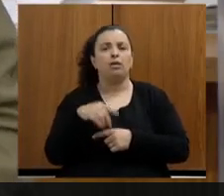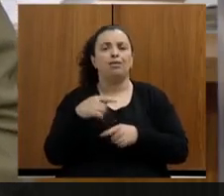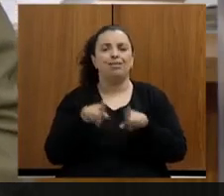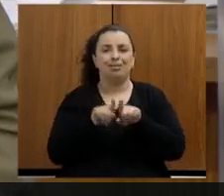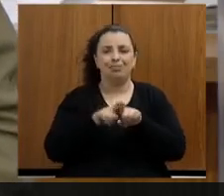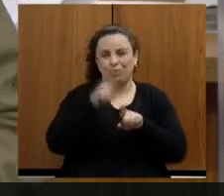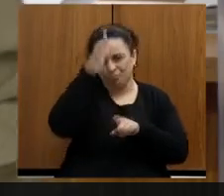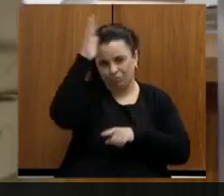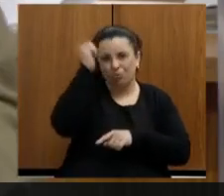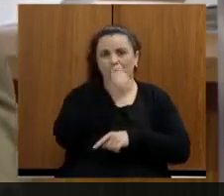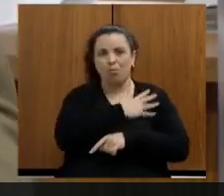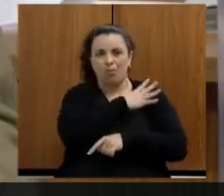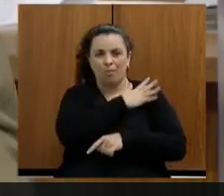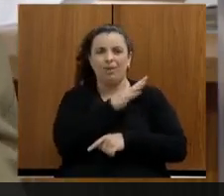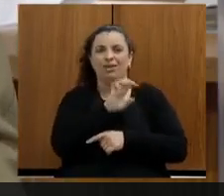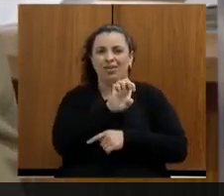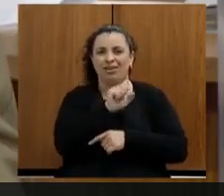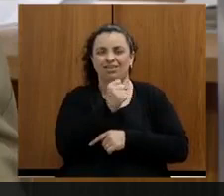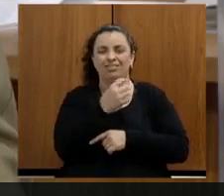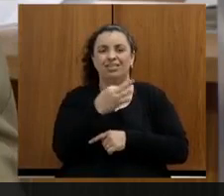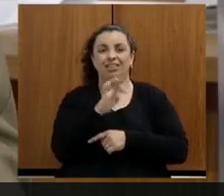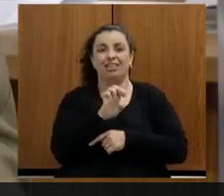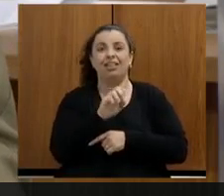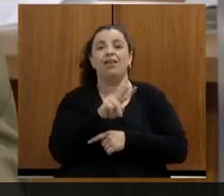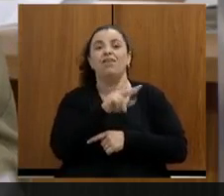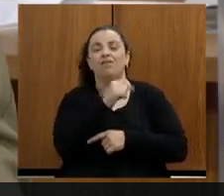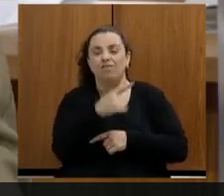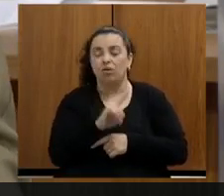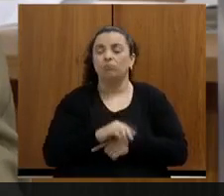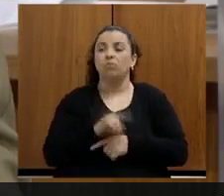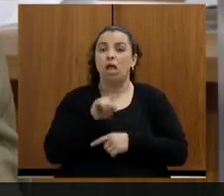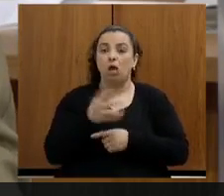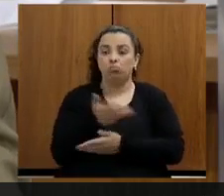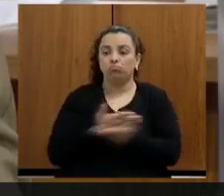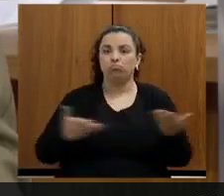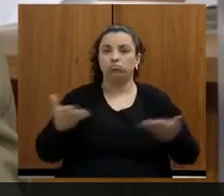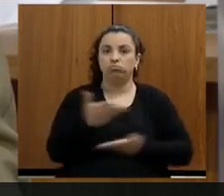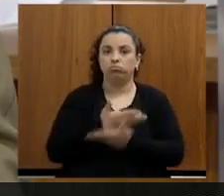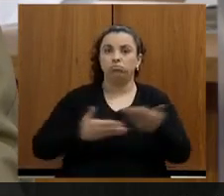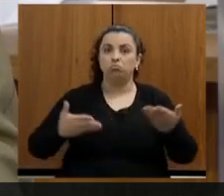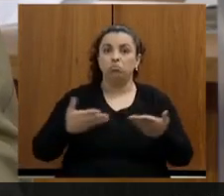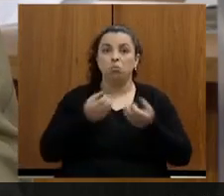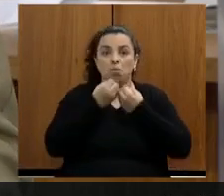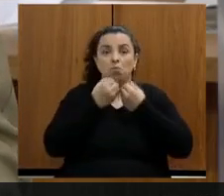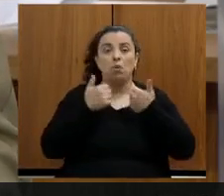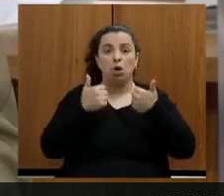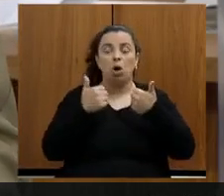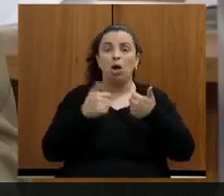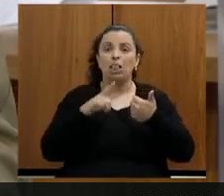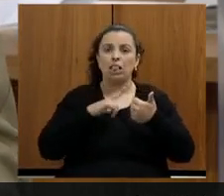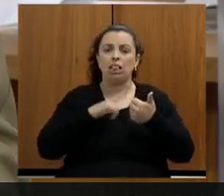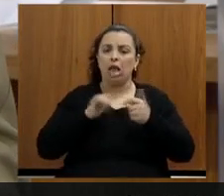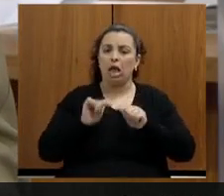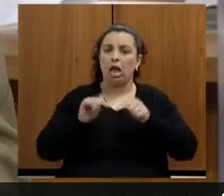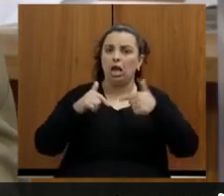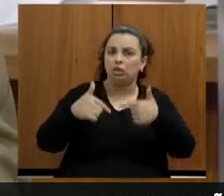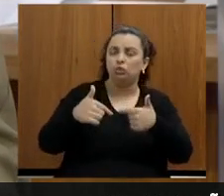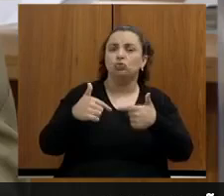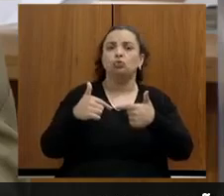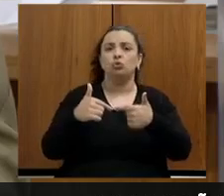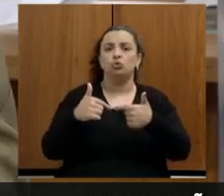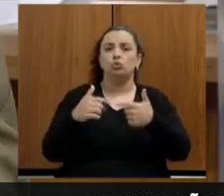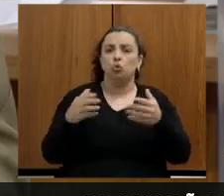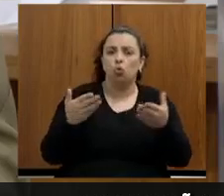mais ela ela tem sido uma integração muito interessante nós temos feito de fato operações conjunto tem feito